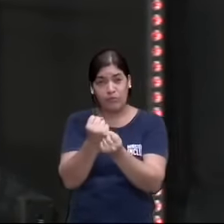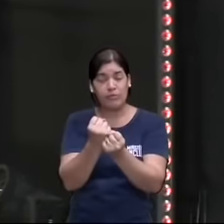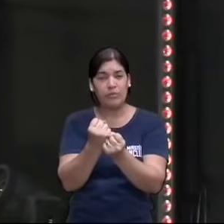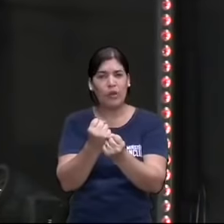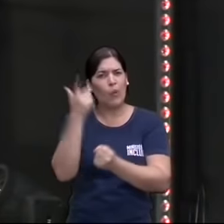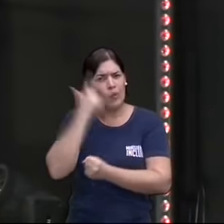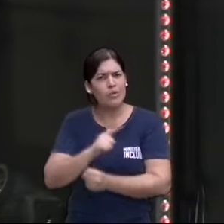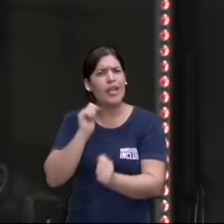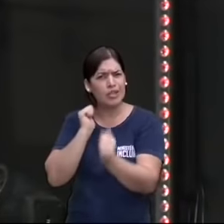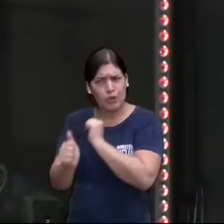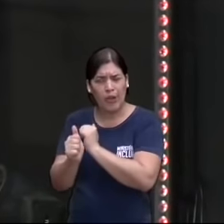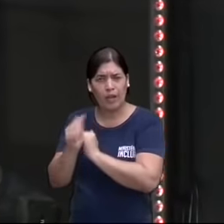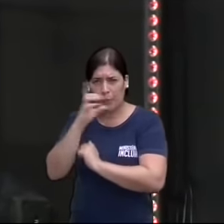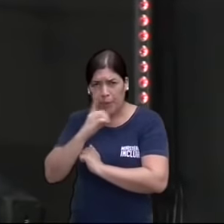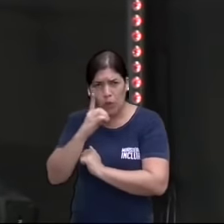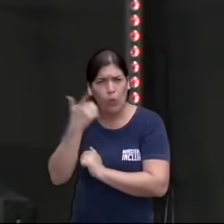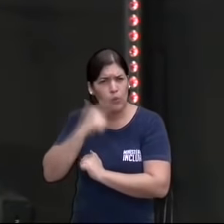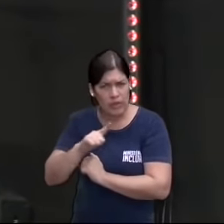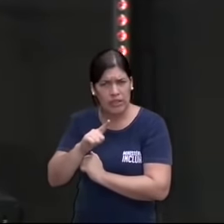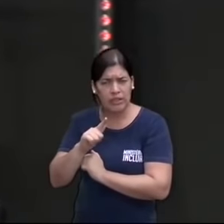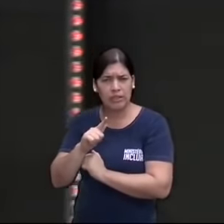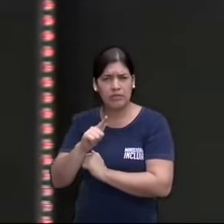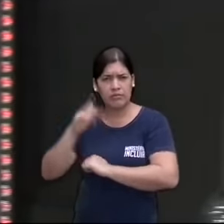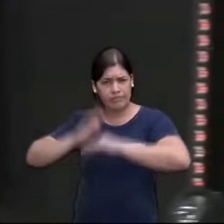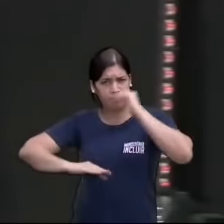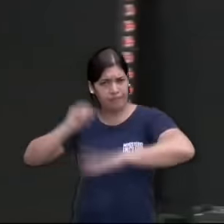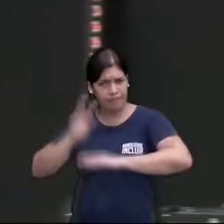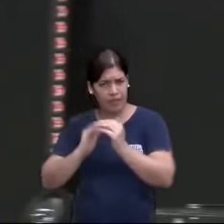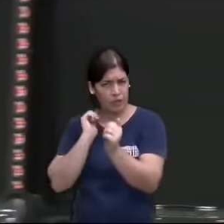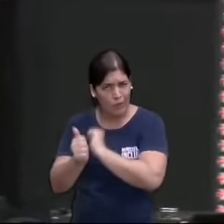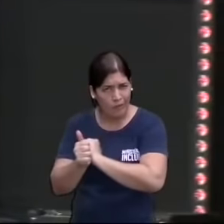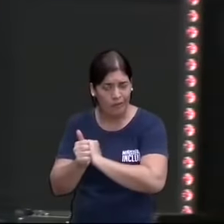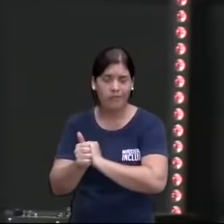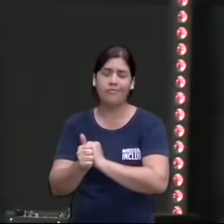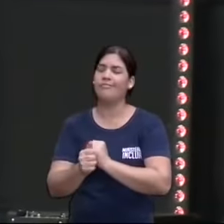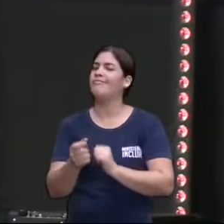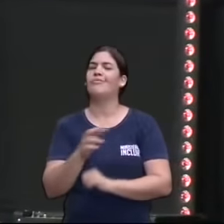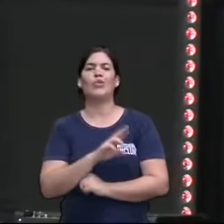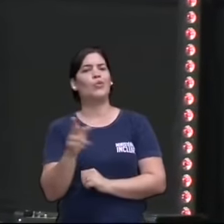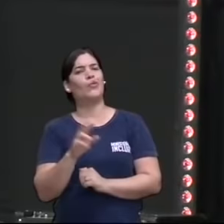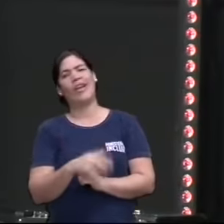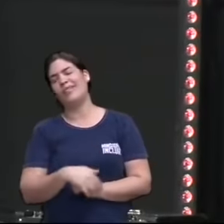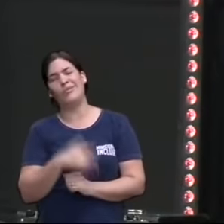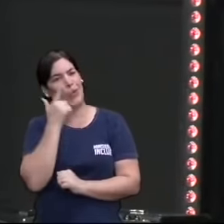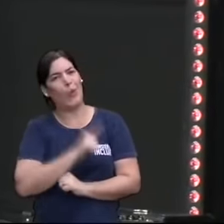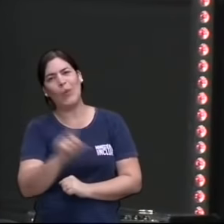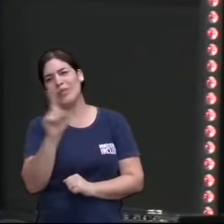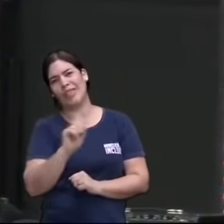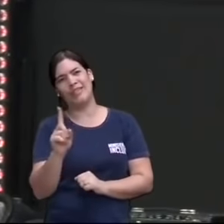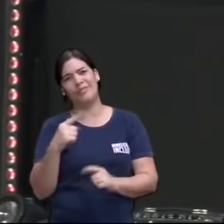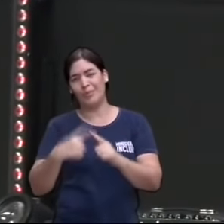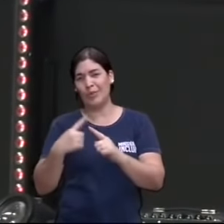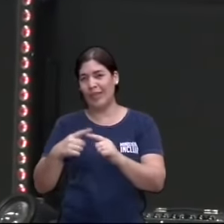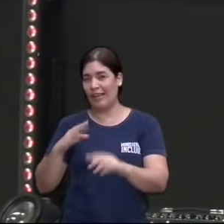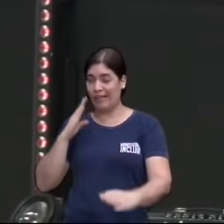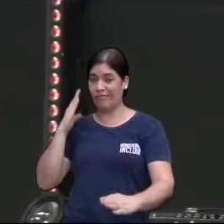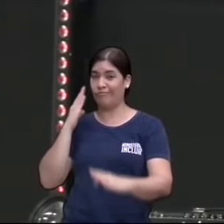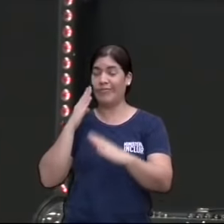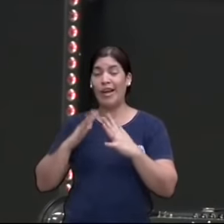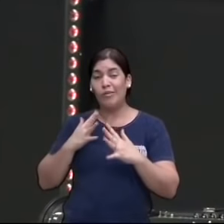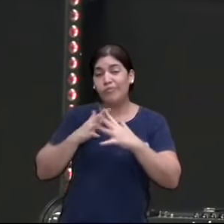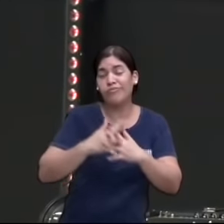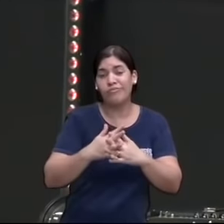jogar? Não vai. Não vai porque uma lesão interrompe o jogador